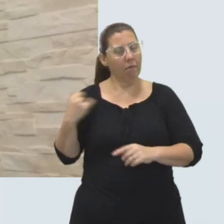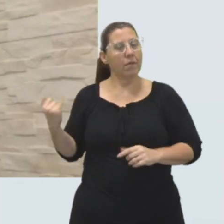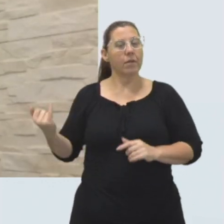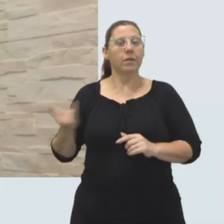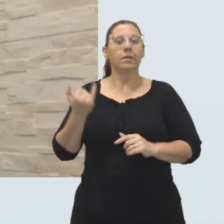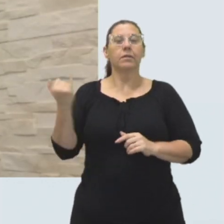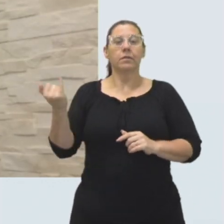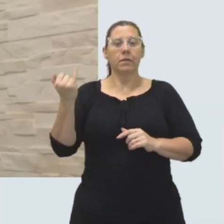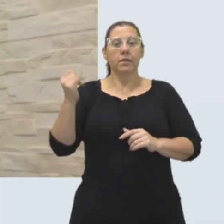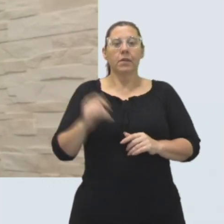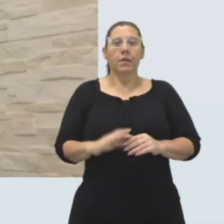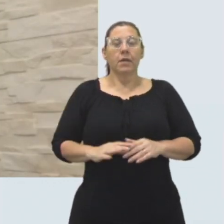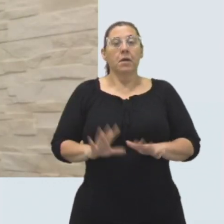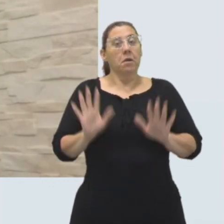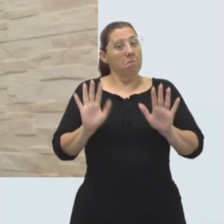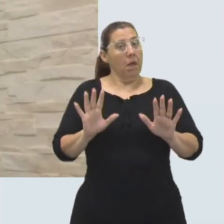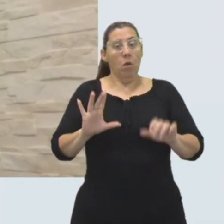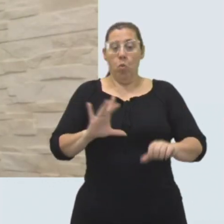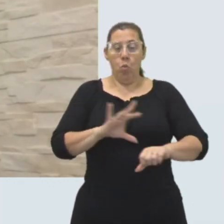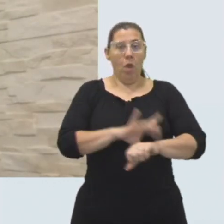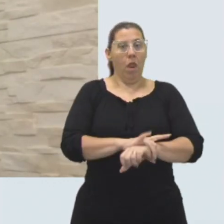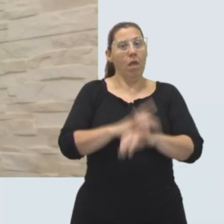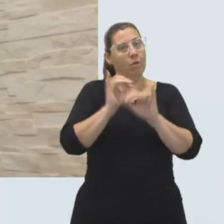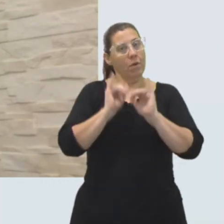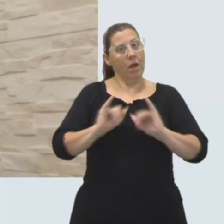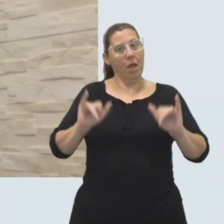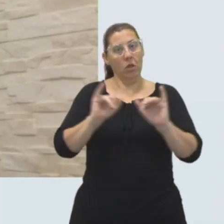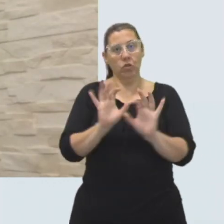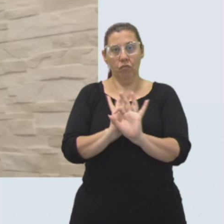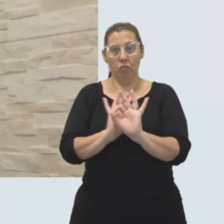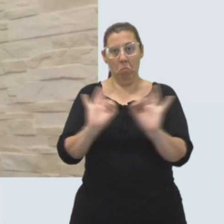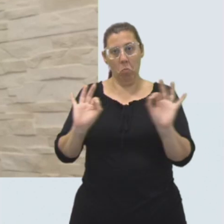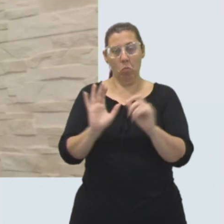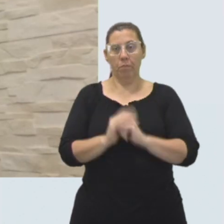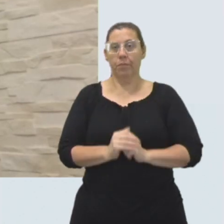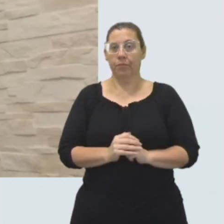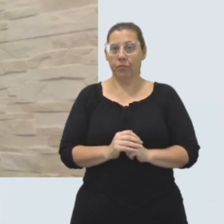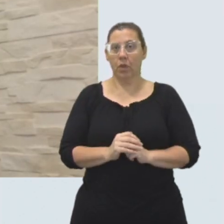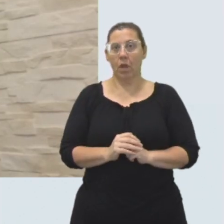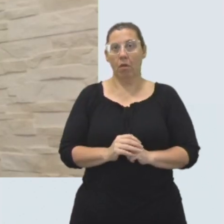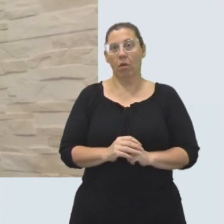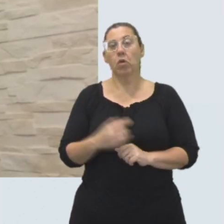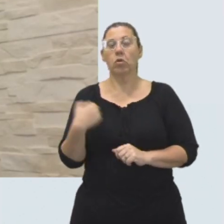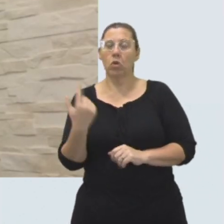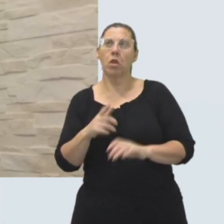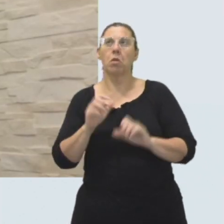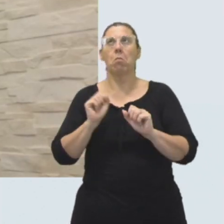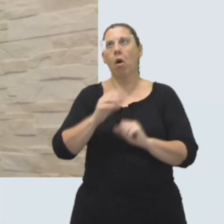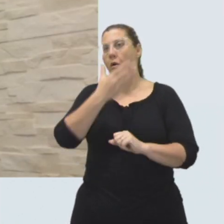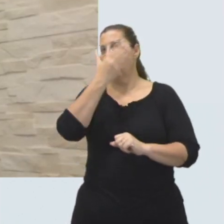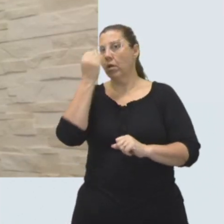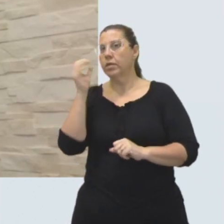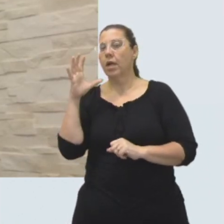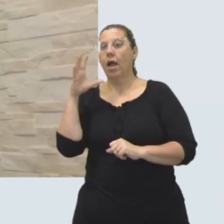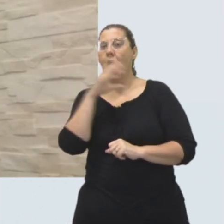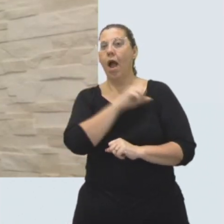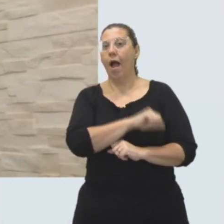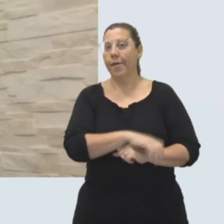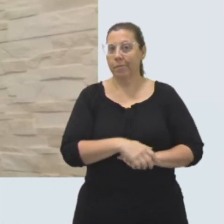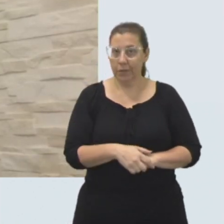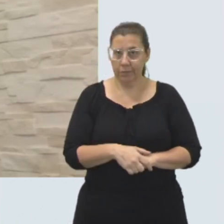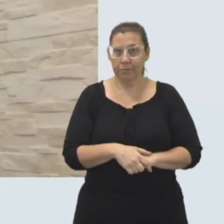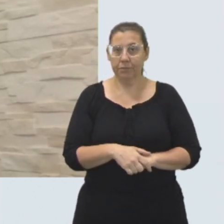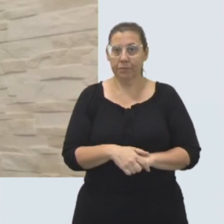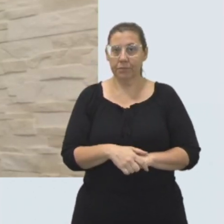importante, mas não garante uma boa narrativa, né? A gente pode esquecer rápido de um montão, a gente